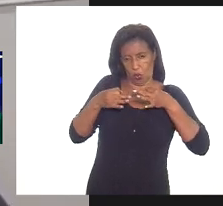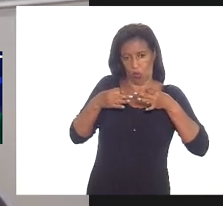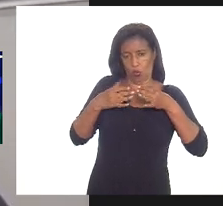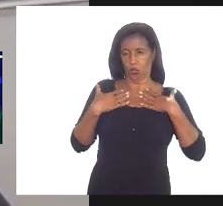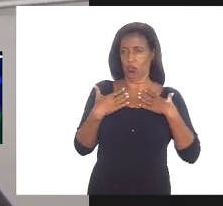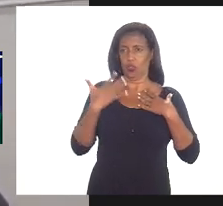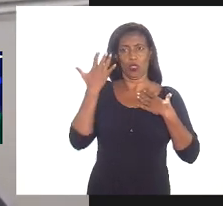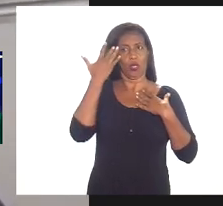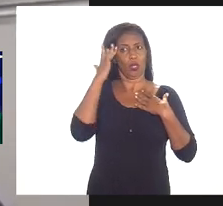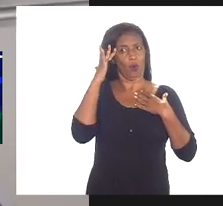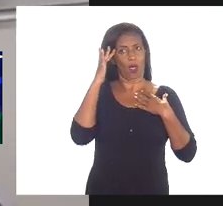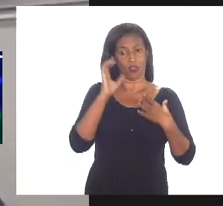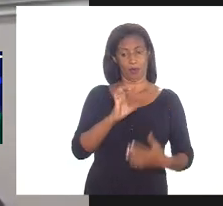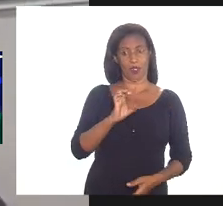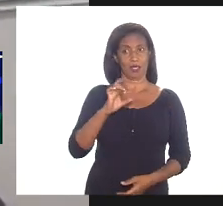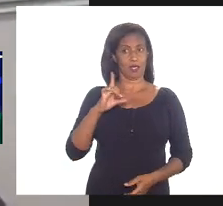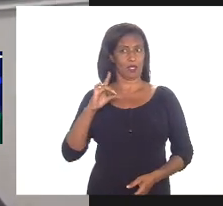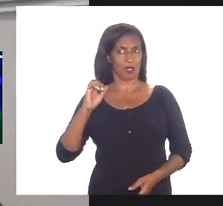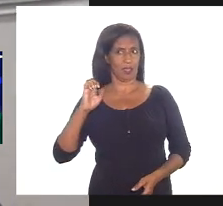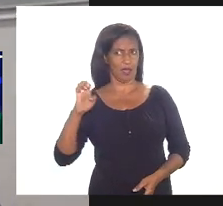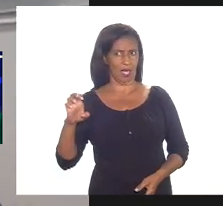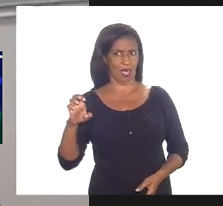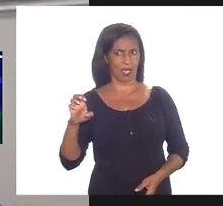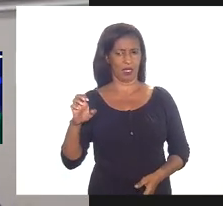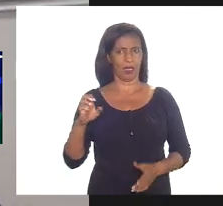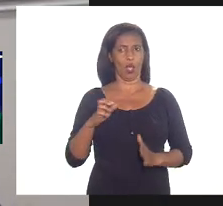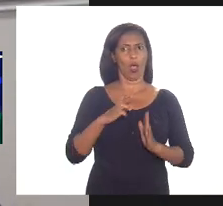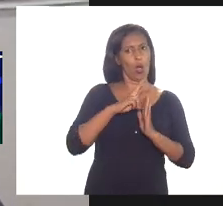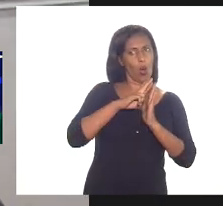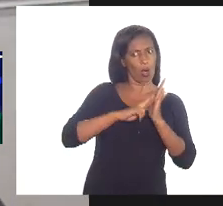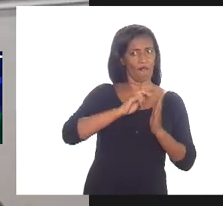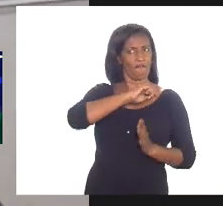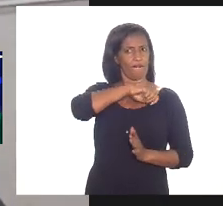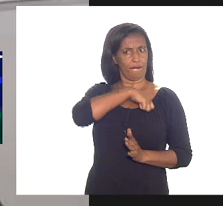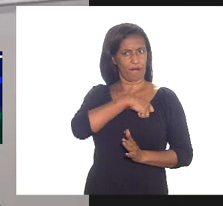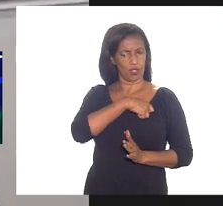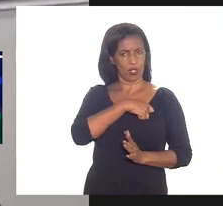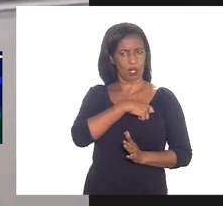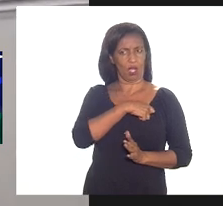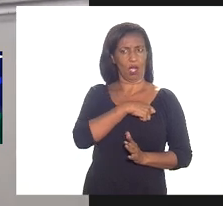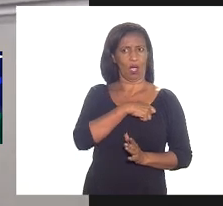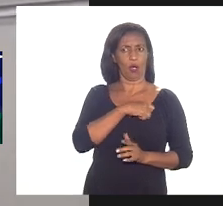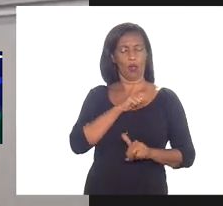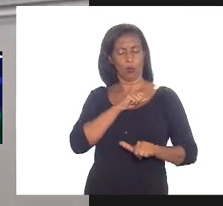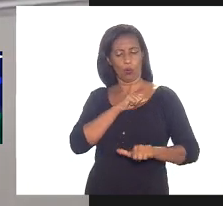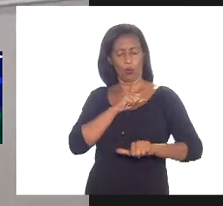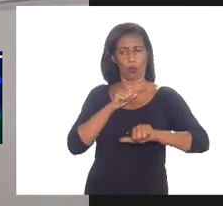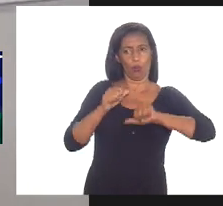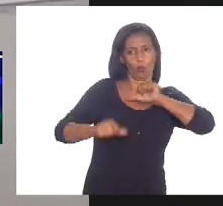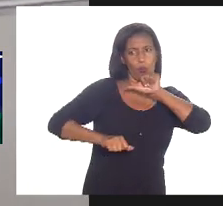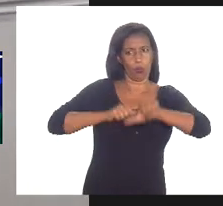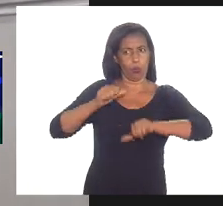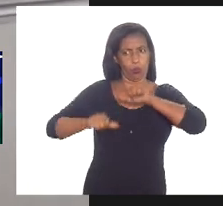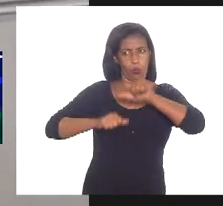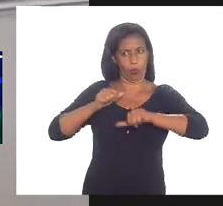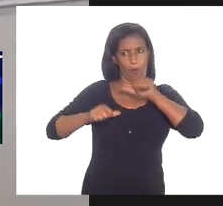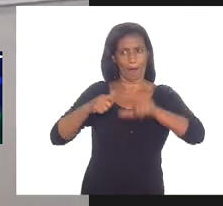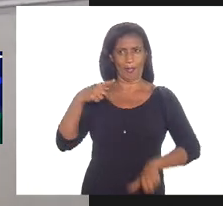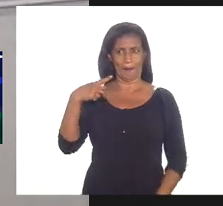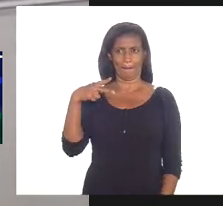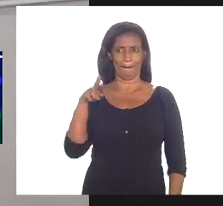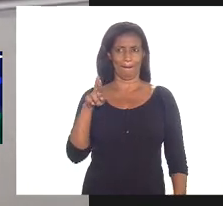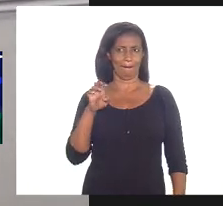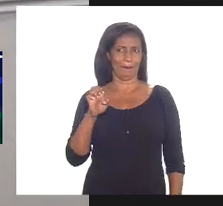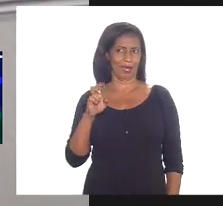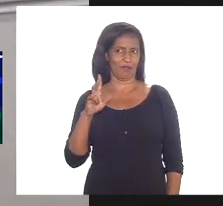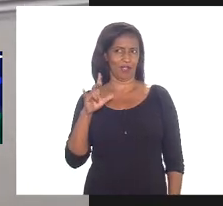acho que atrela a questão da Cedae bom regime Diego Peça o fiscal e com a reforma da Previdência é temerário